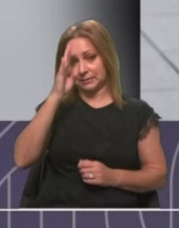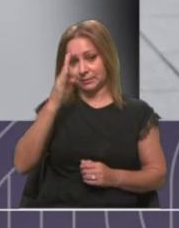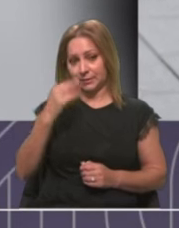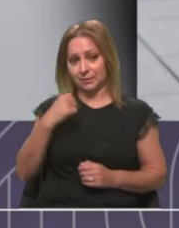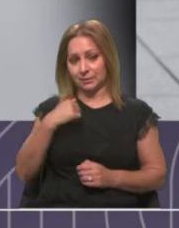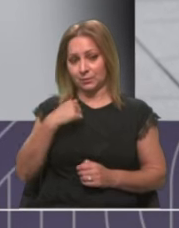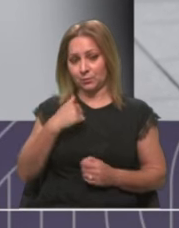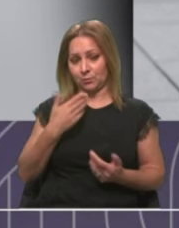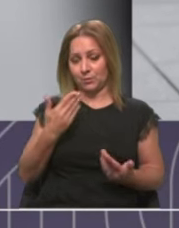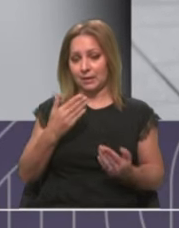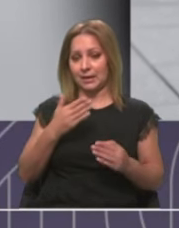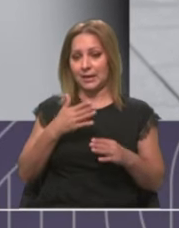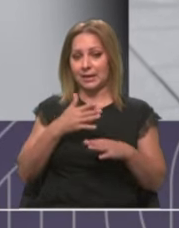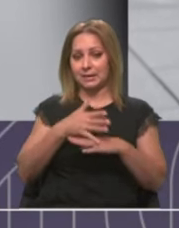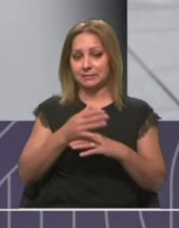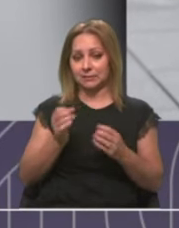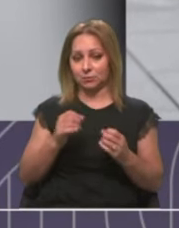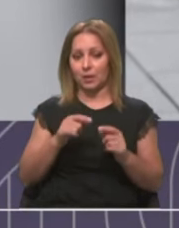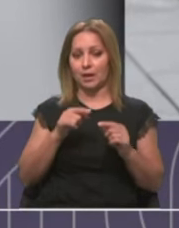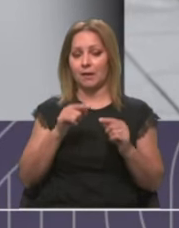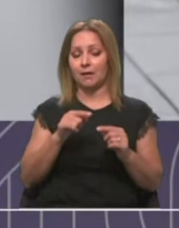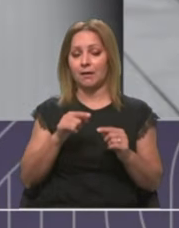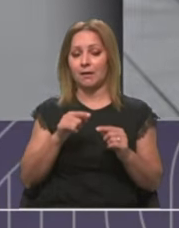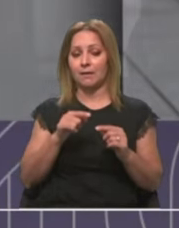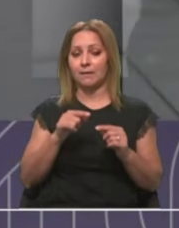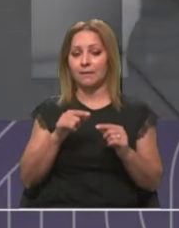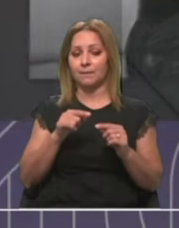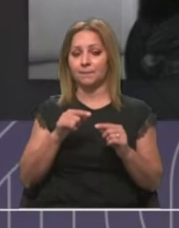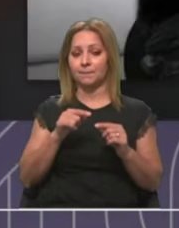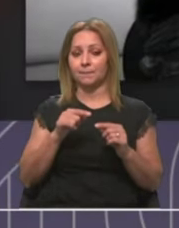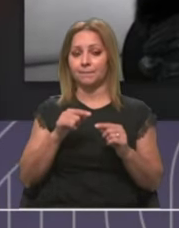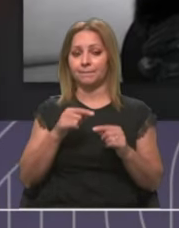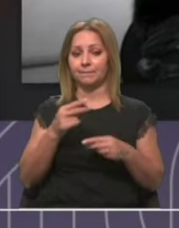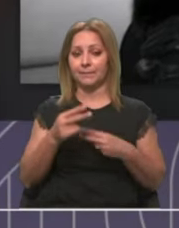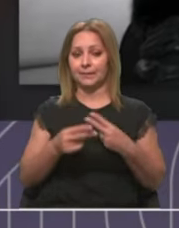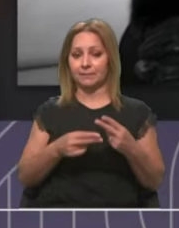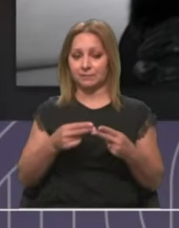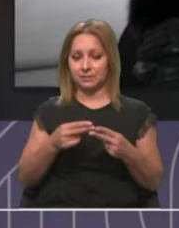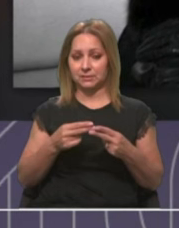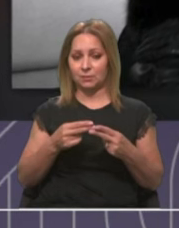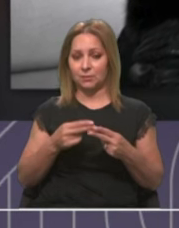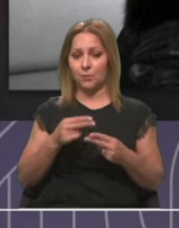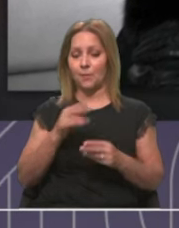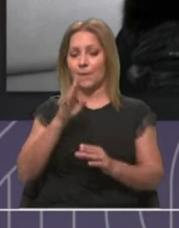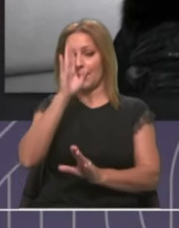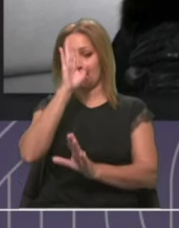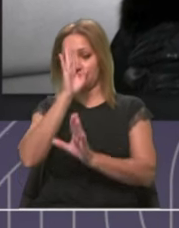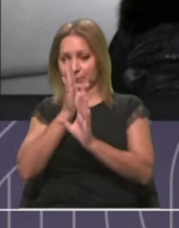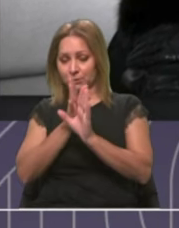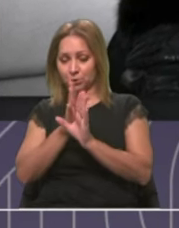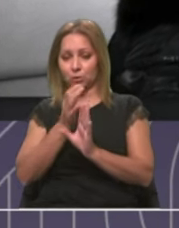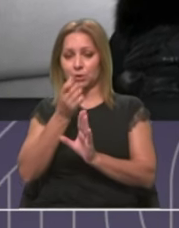temos acesso ao processo, como é óbvio, se foram feitas a avaliação psicológica e